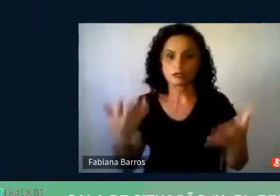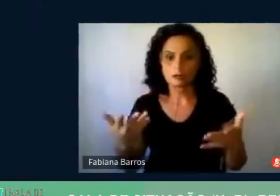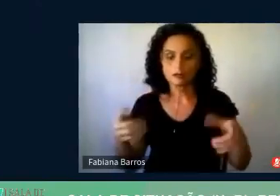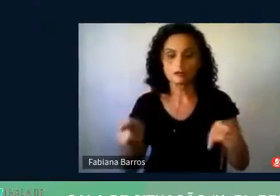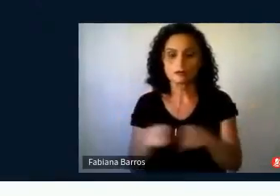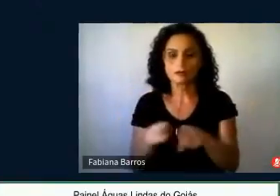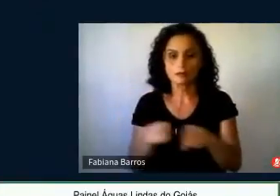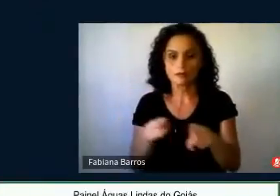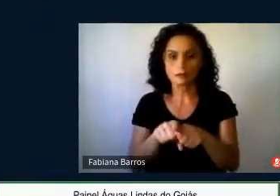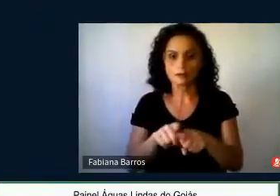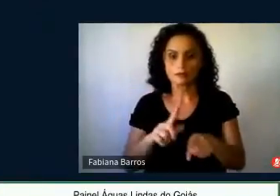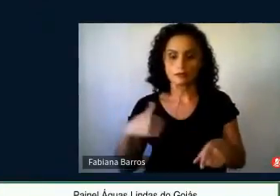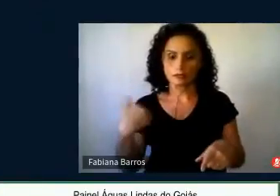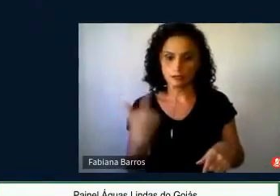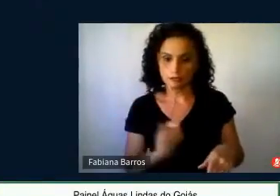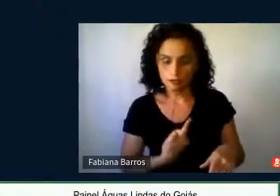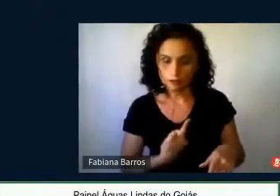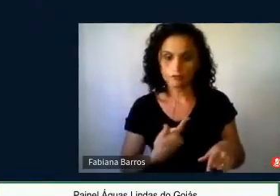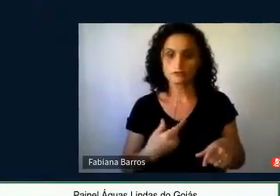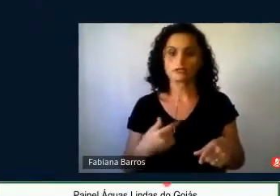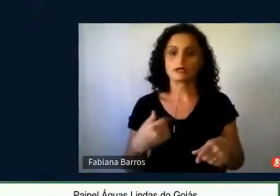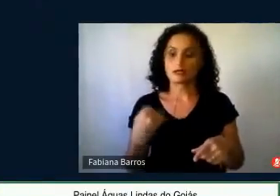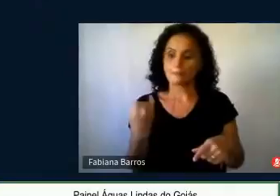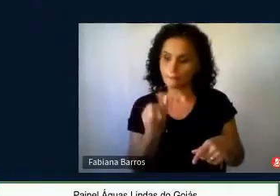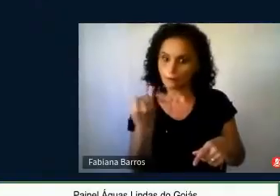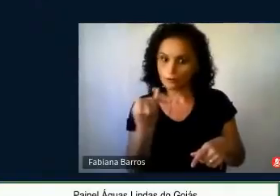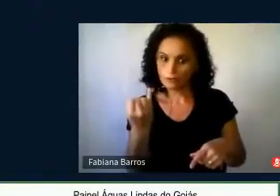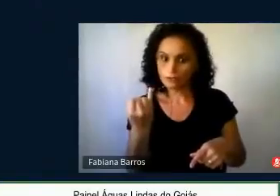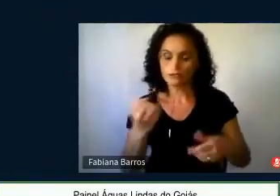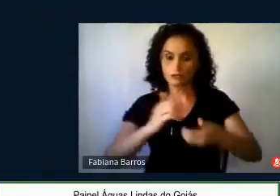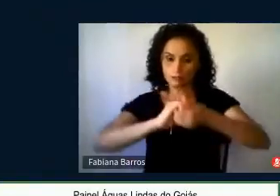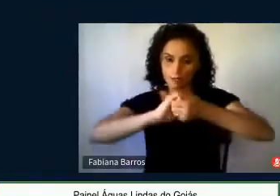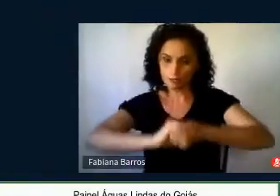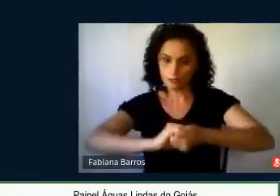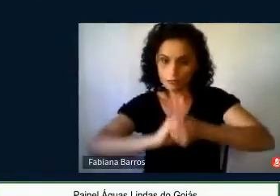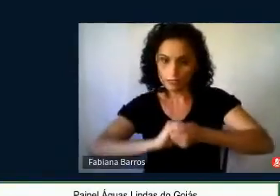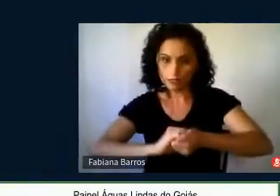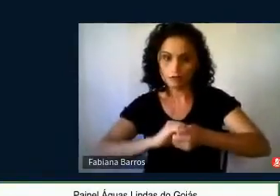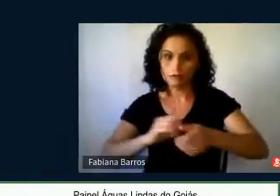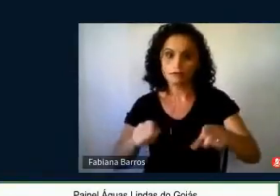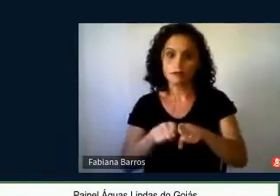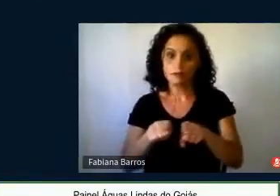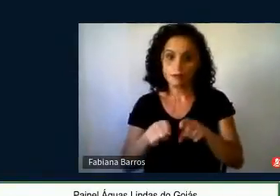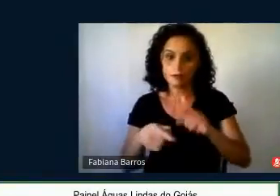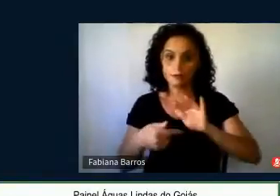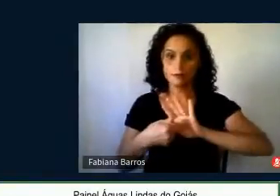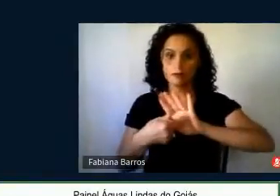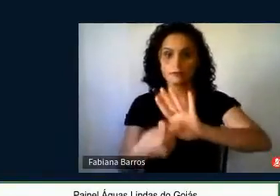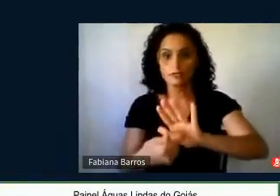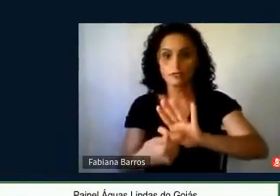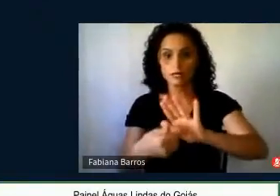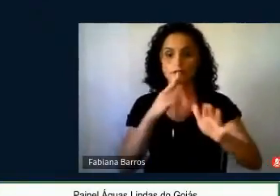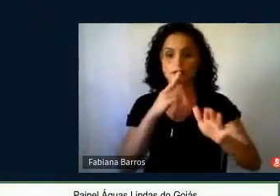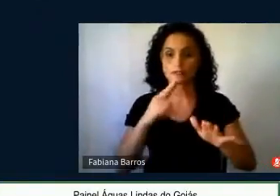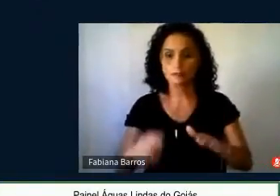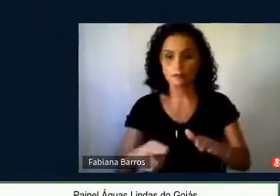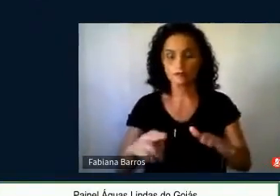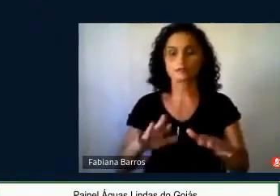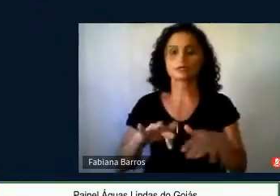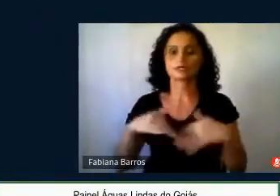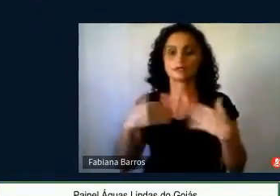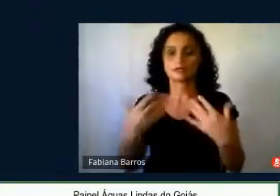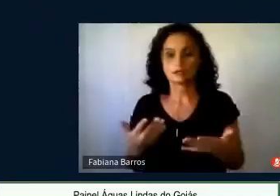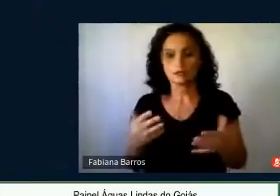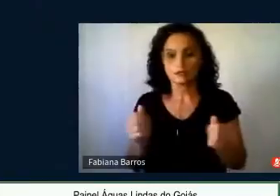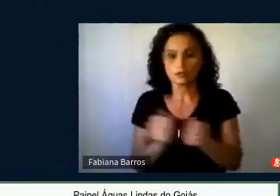todos os parceiros que estão ajudando nessa resposta. Aqui, a gente tem um painel que nós construímos junto com a Secretaria de Saúde de